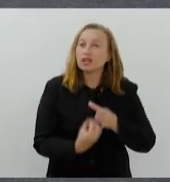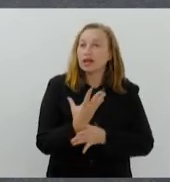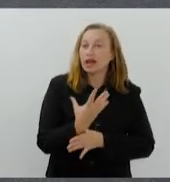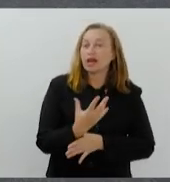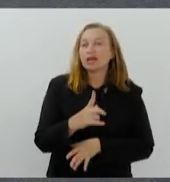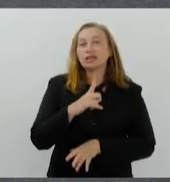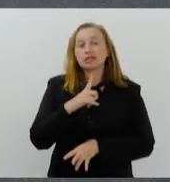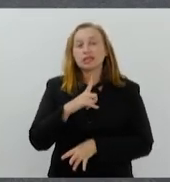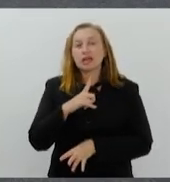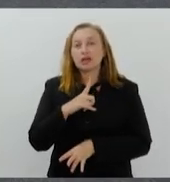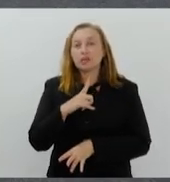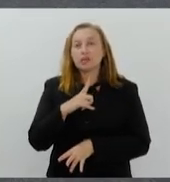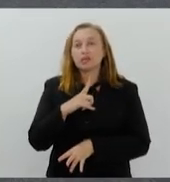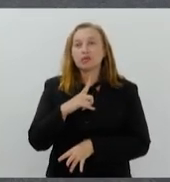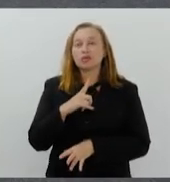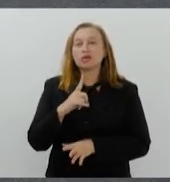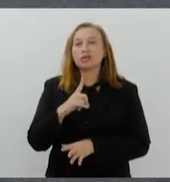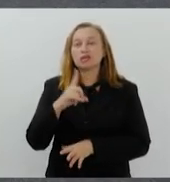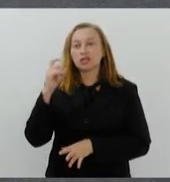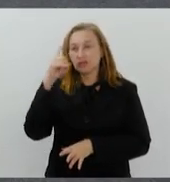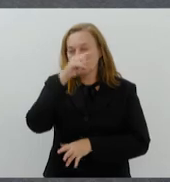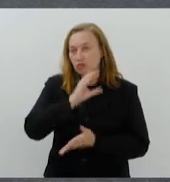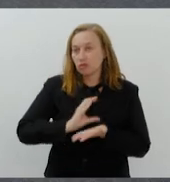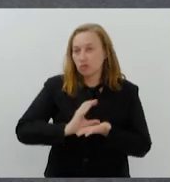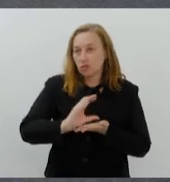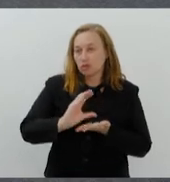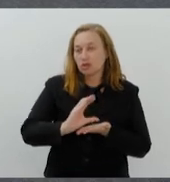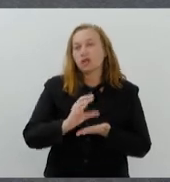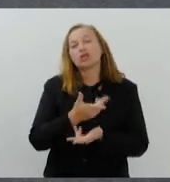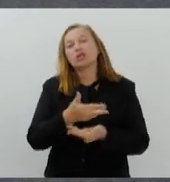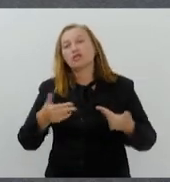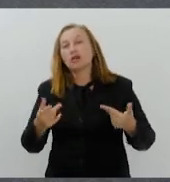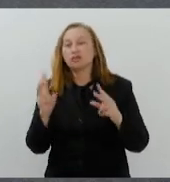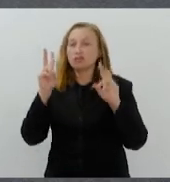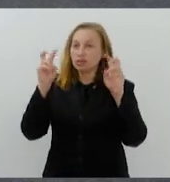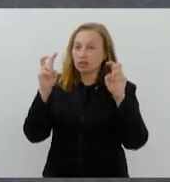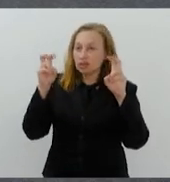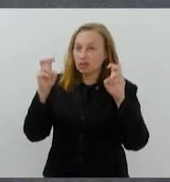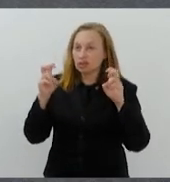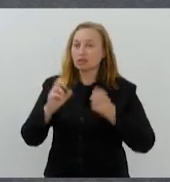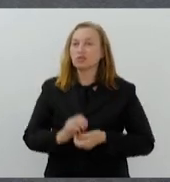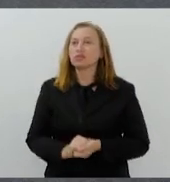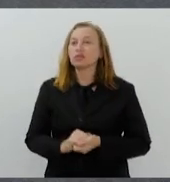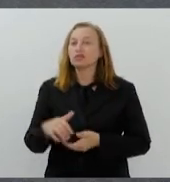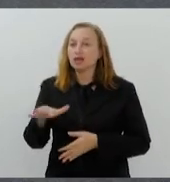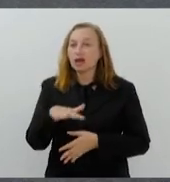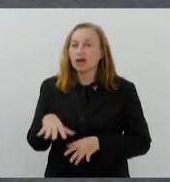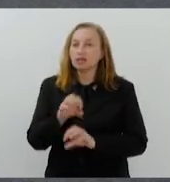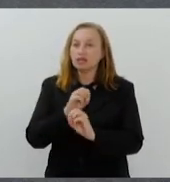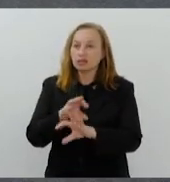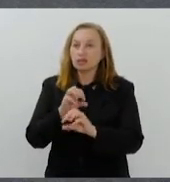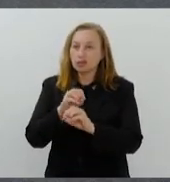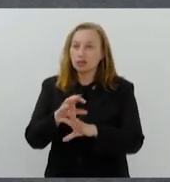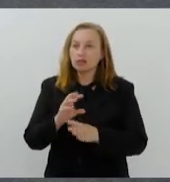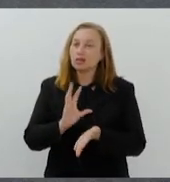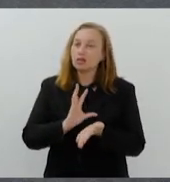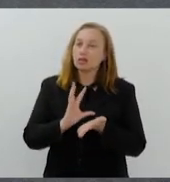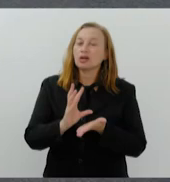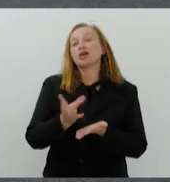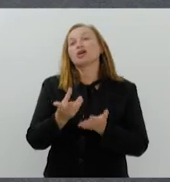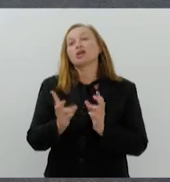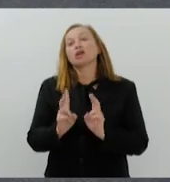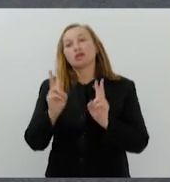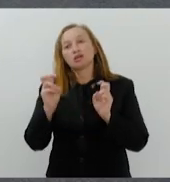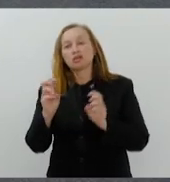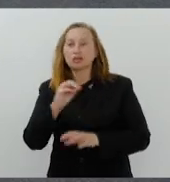esse imbróglio orçamentário e tendo também hoje diversas questões na categoria de educação, haja vista a falta de piso,